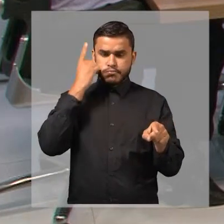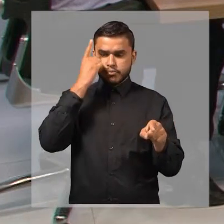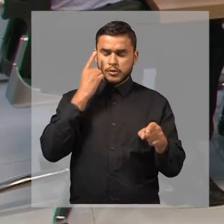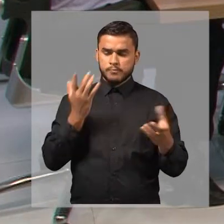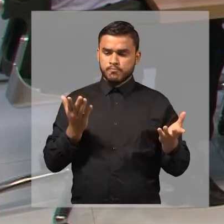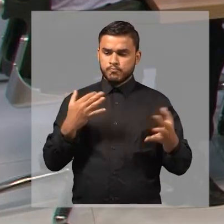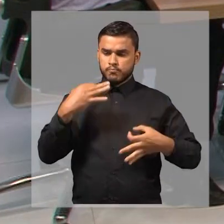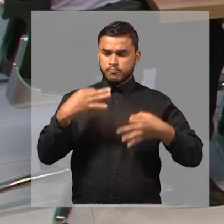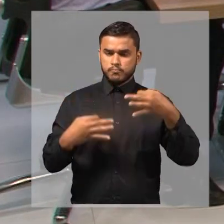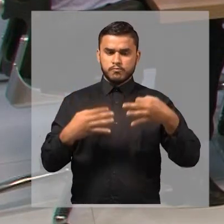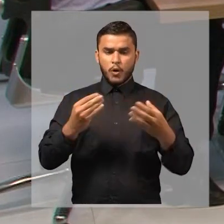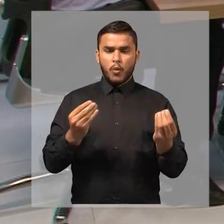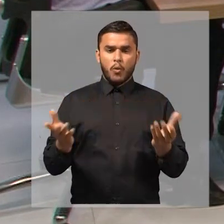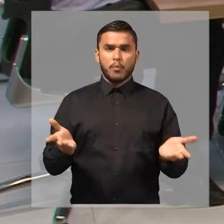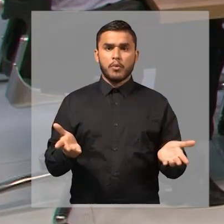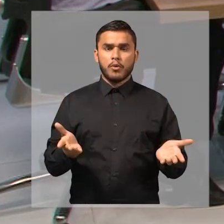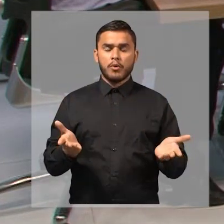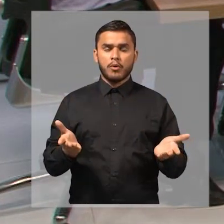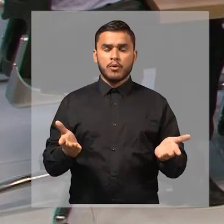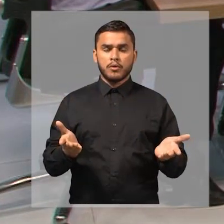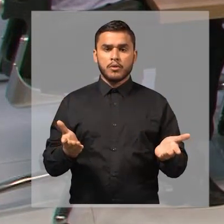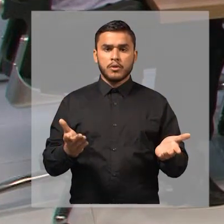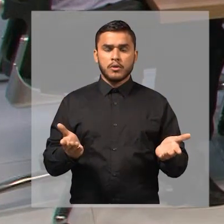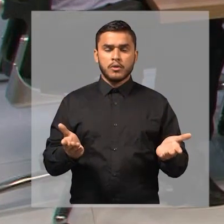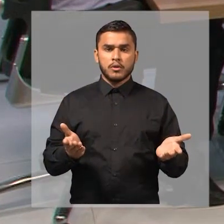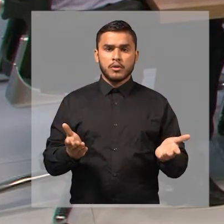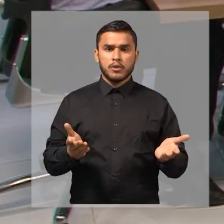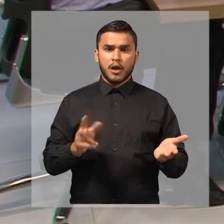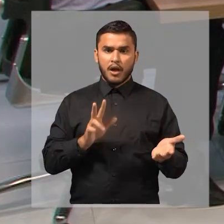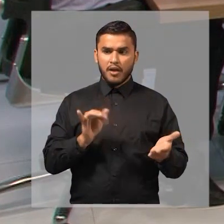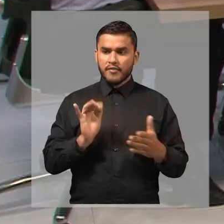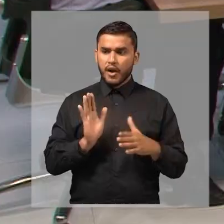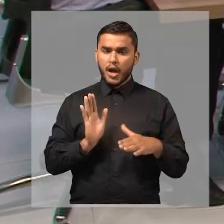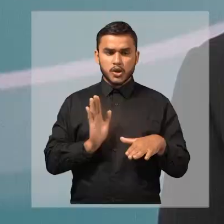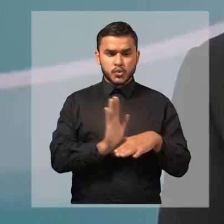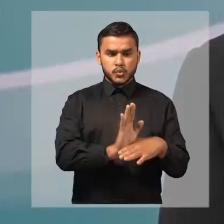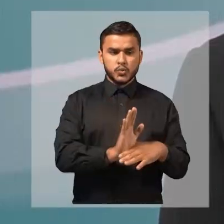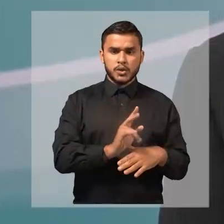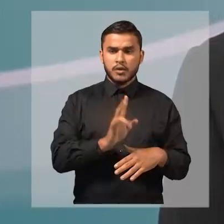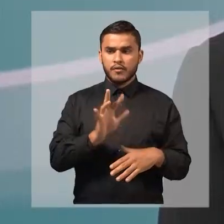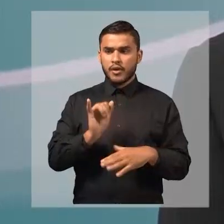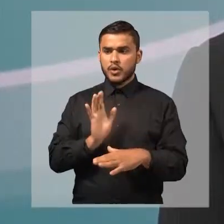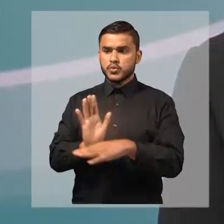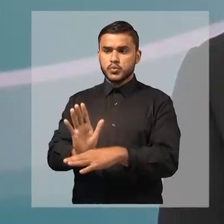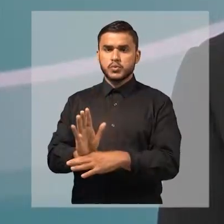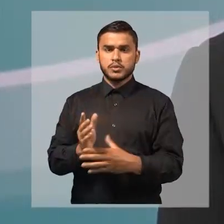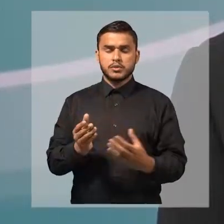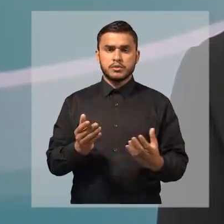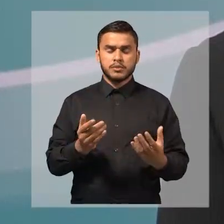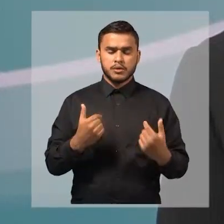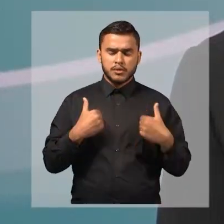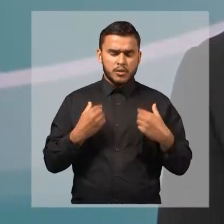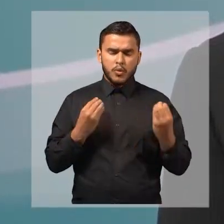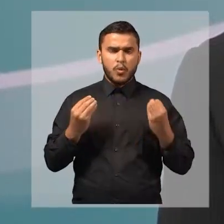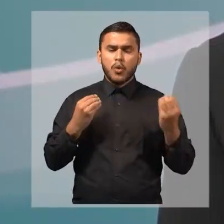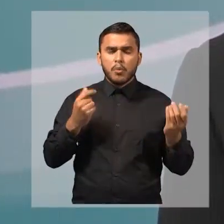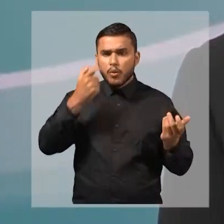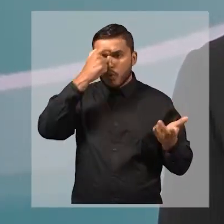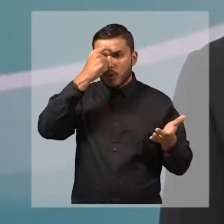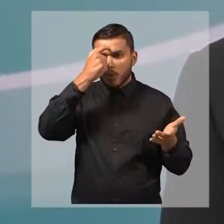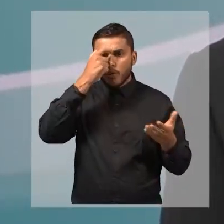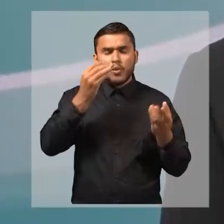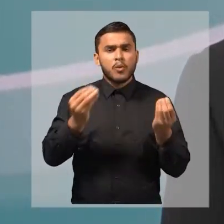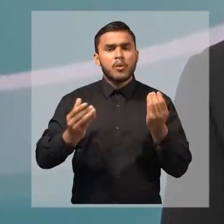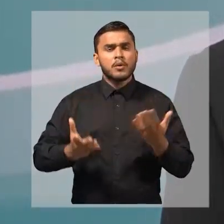inclusive, internacional, porque está nas redes sociais, imagina ele pegando um processo. Que julgamento ele dará, hein?